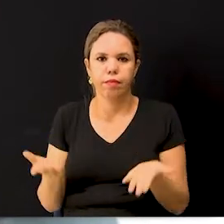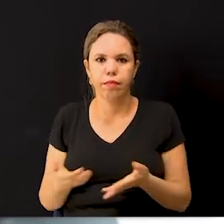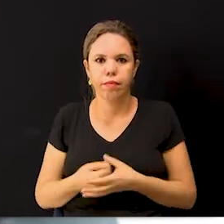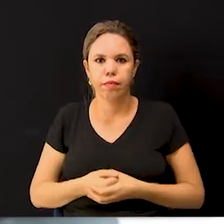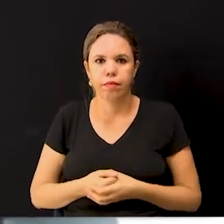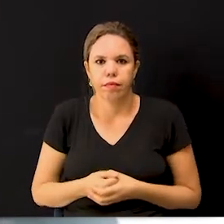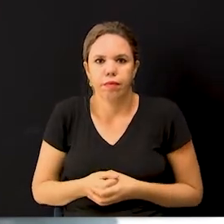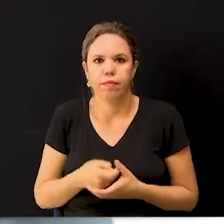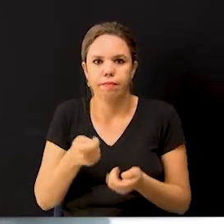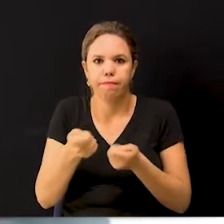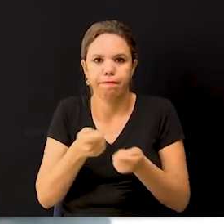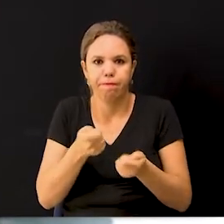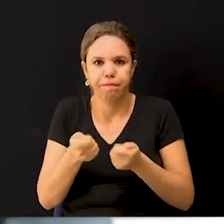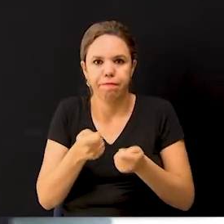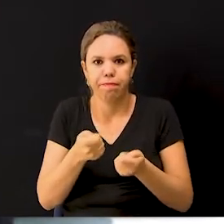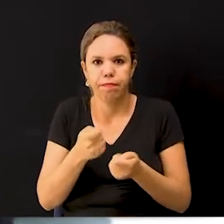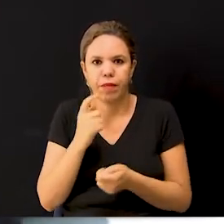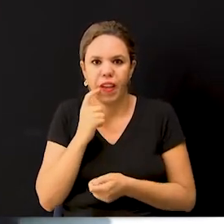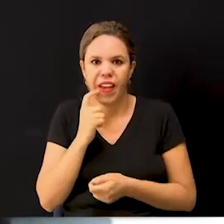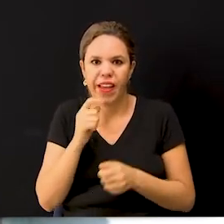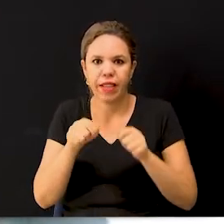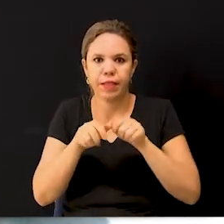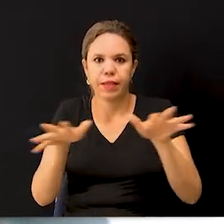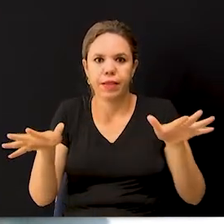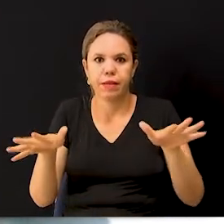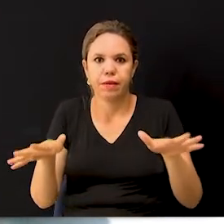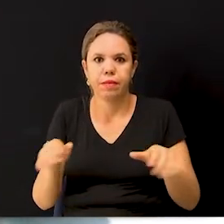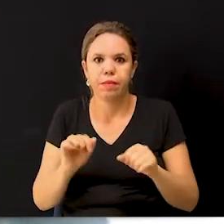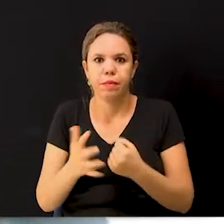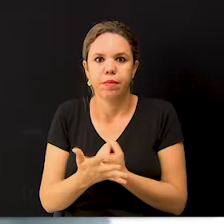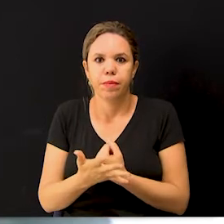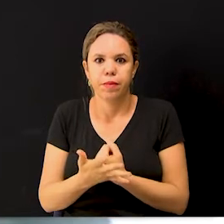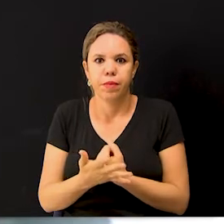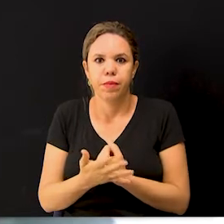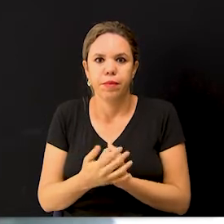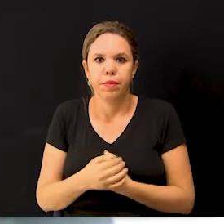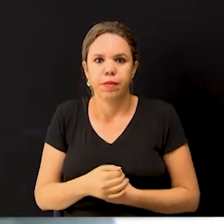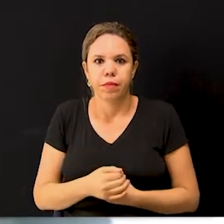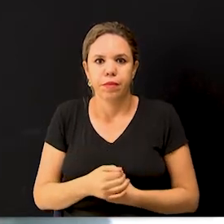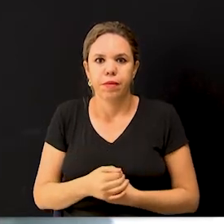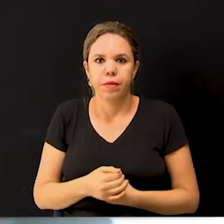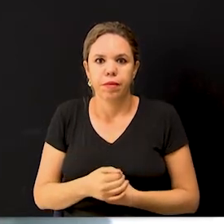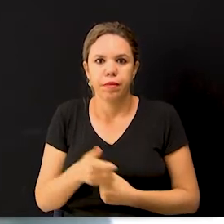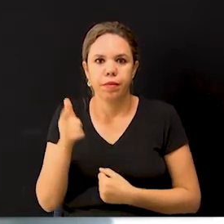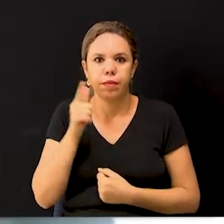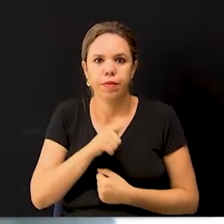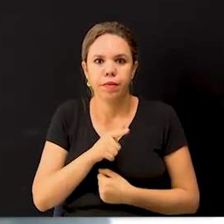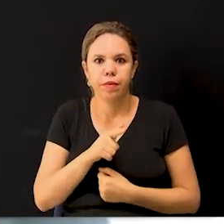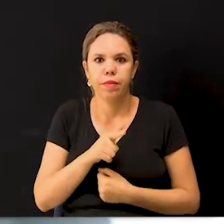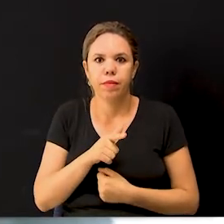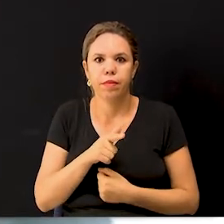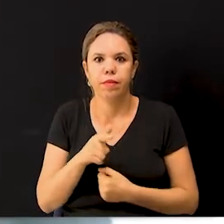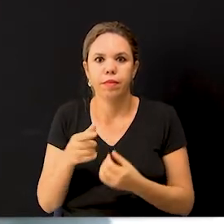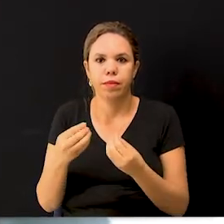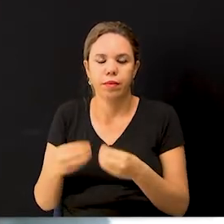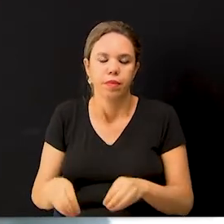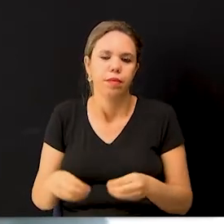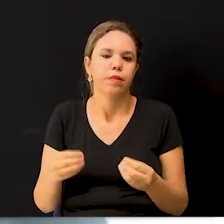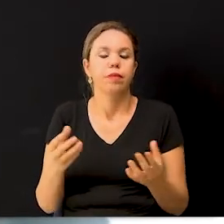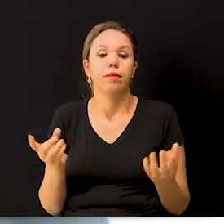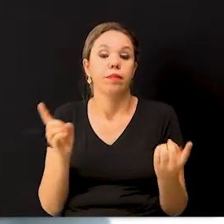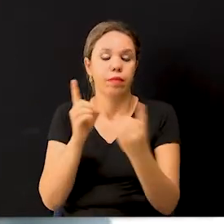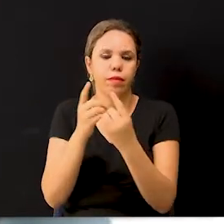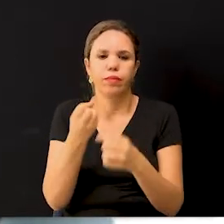mostrado que o controle da disseminação do Covid passa por a gente conseguir atingir